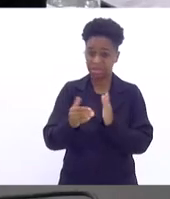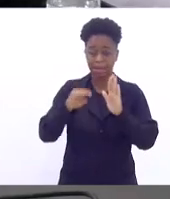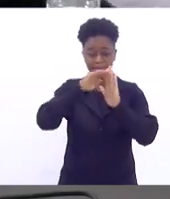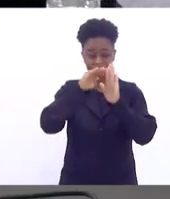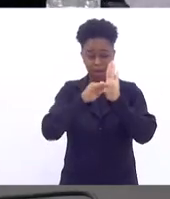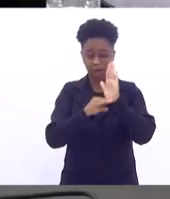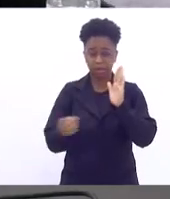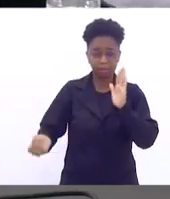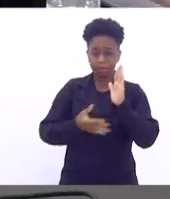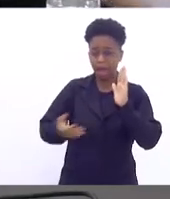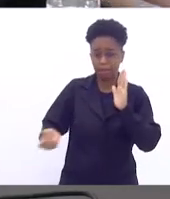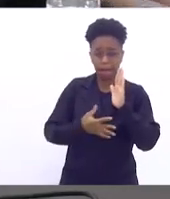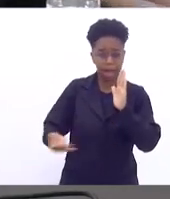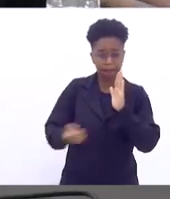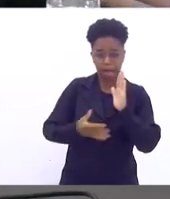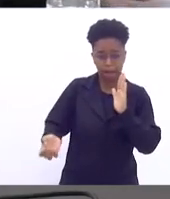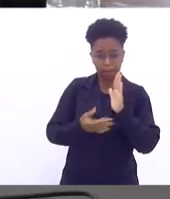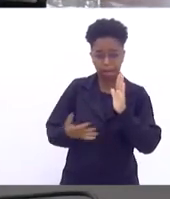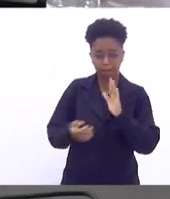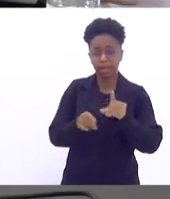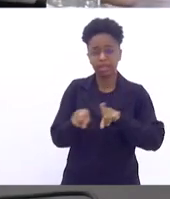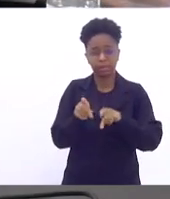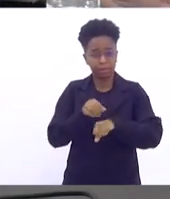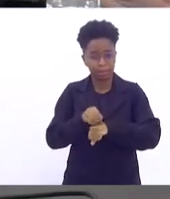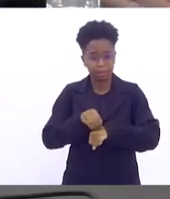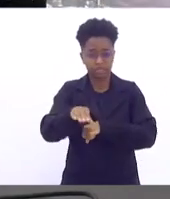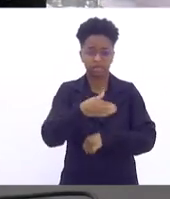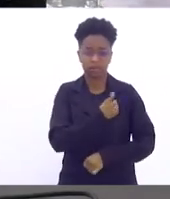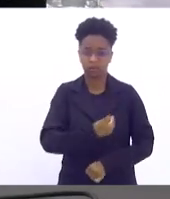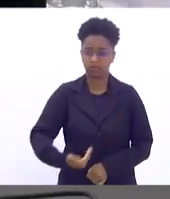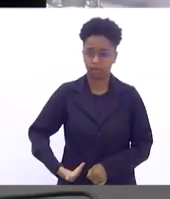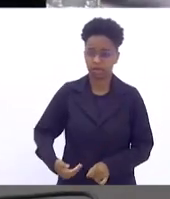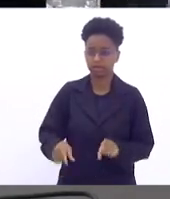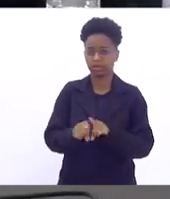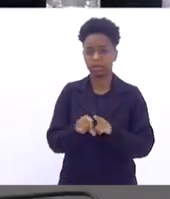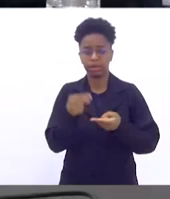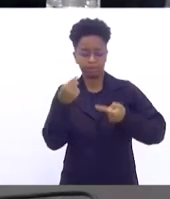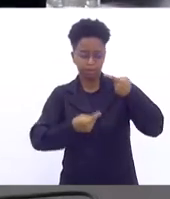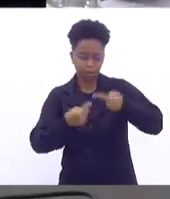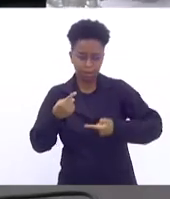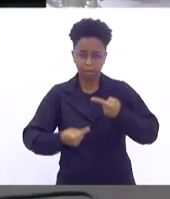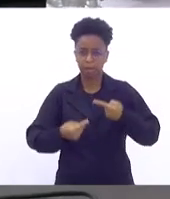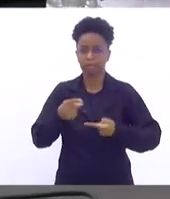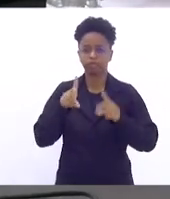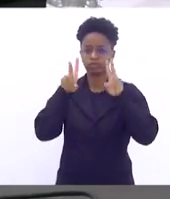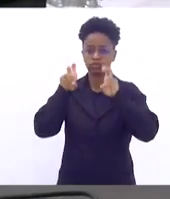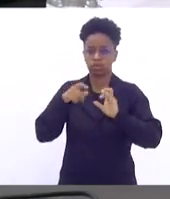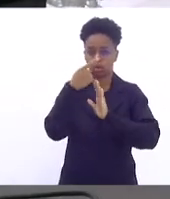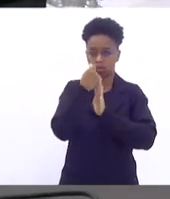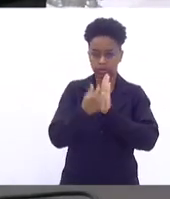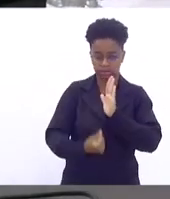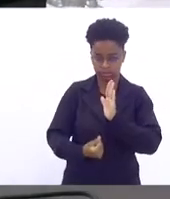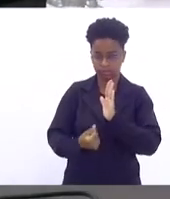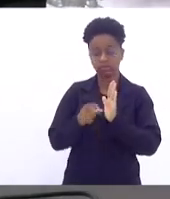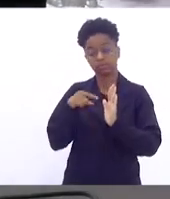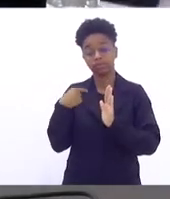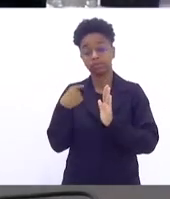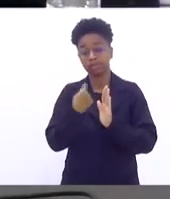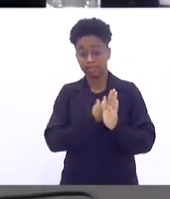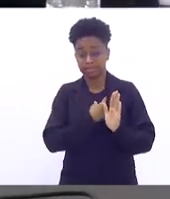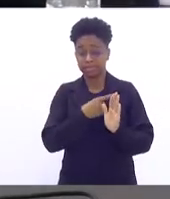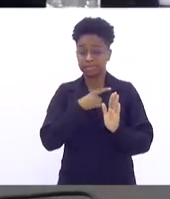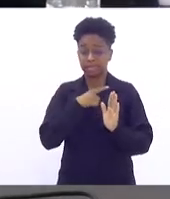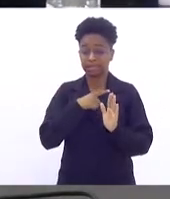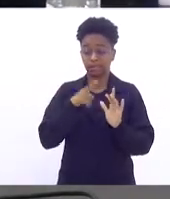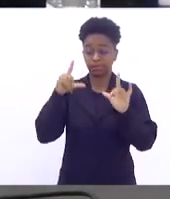as pautas as matérias as mensagens de governo quando começarem as discussões relativas ao orçamento a gente vai ter menos